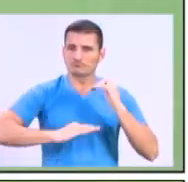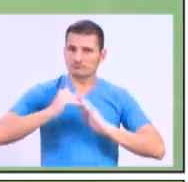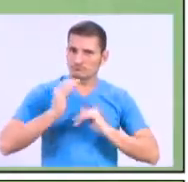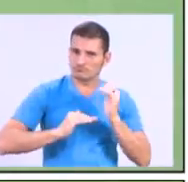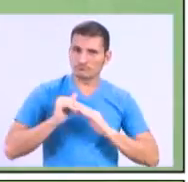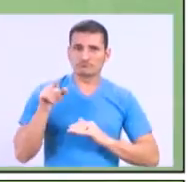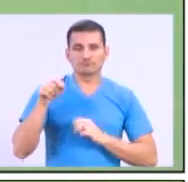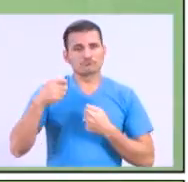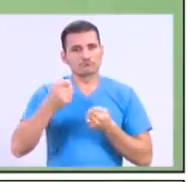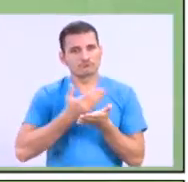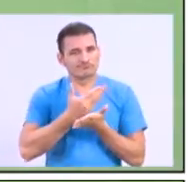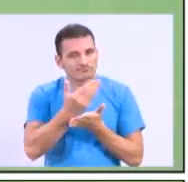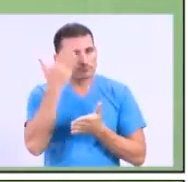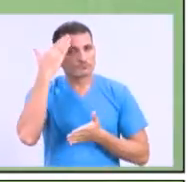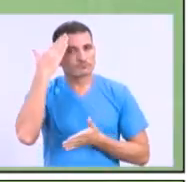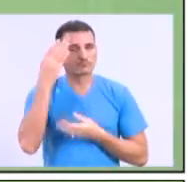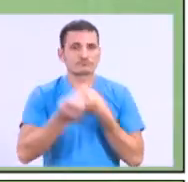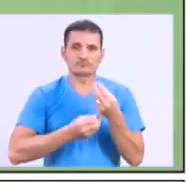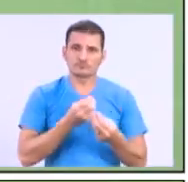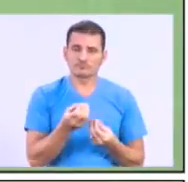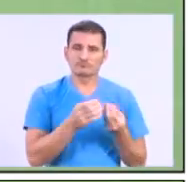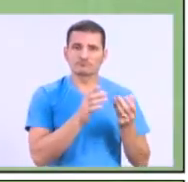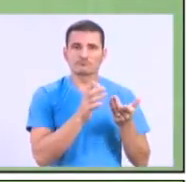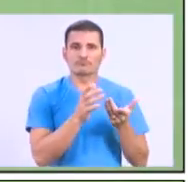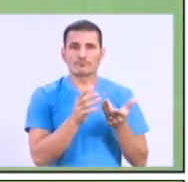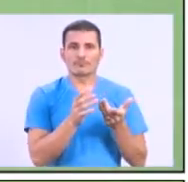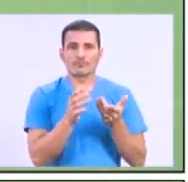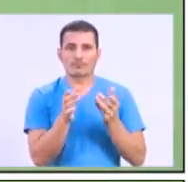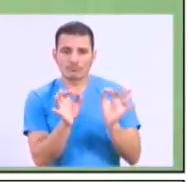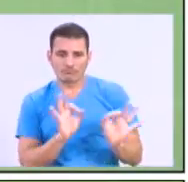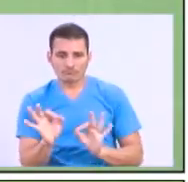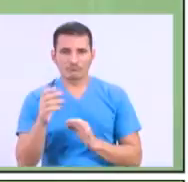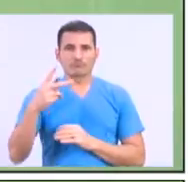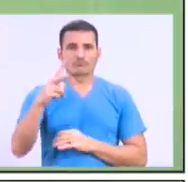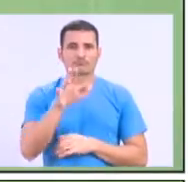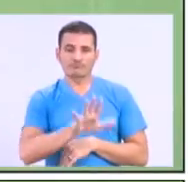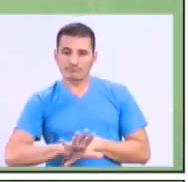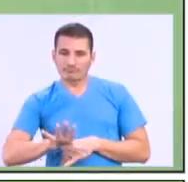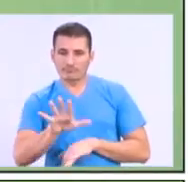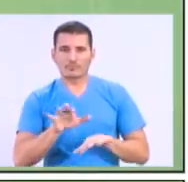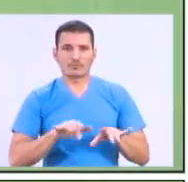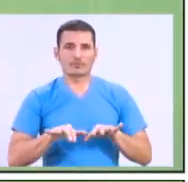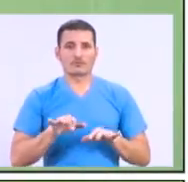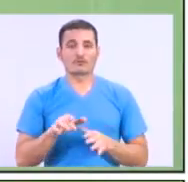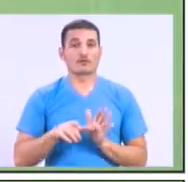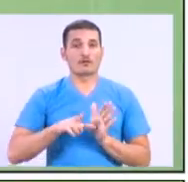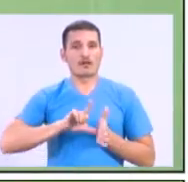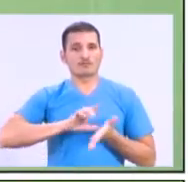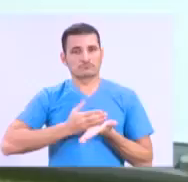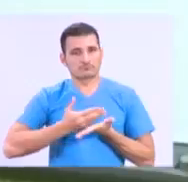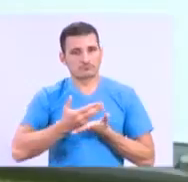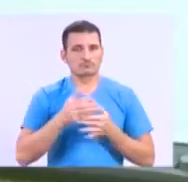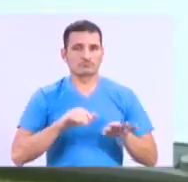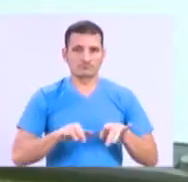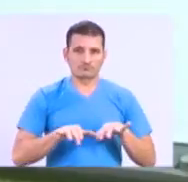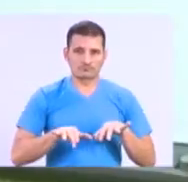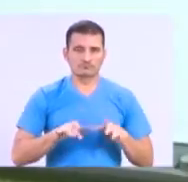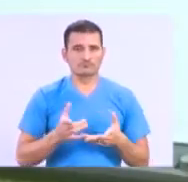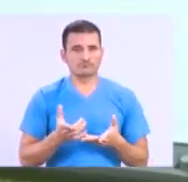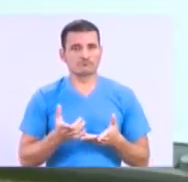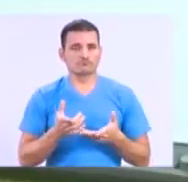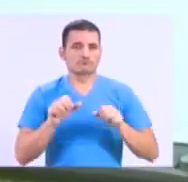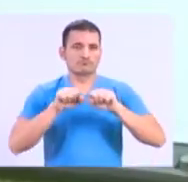inicialmente ele precisa saber como montar o seu ambiente, né? Antes de partir para produção